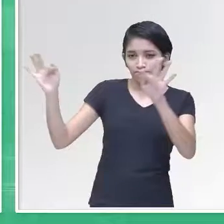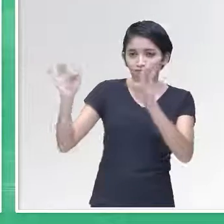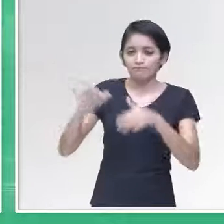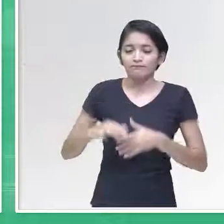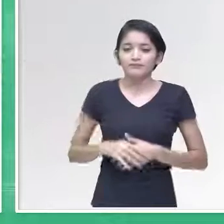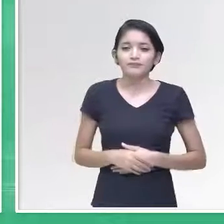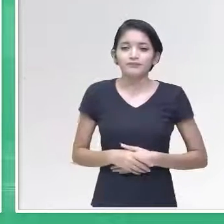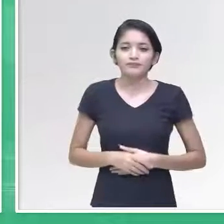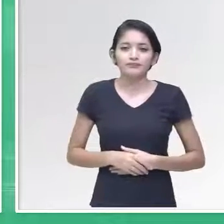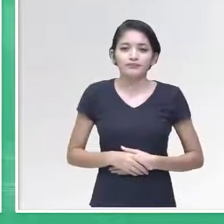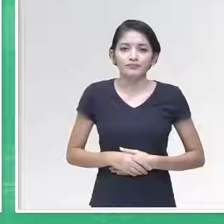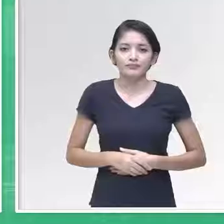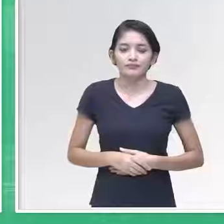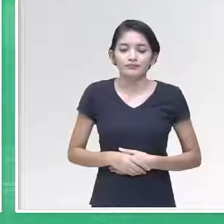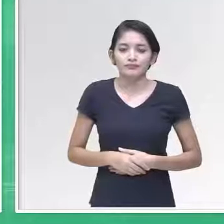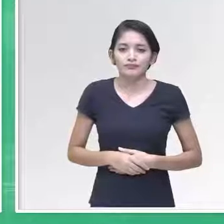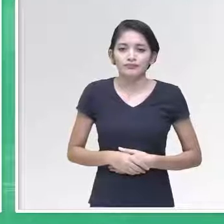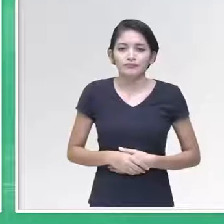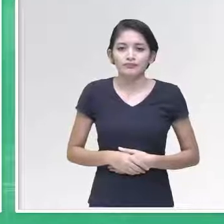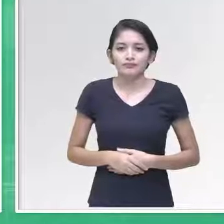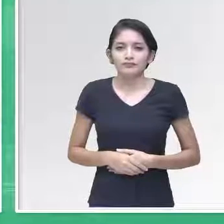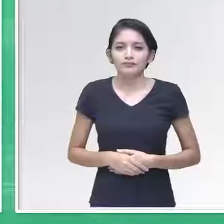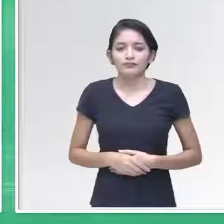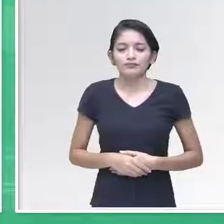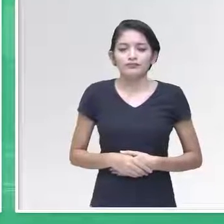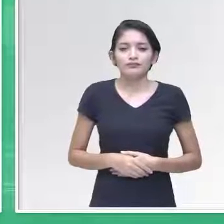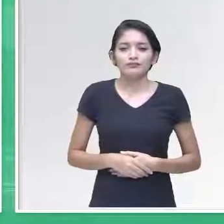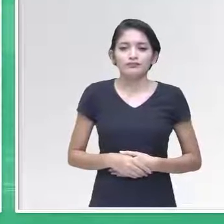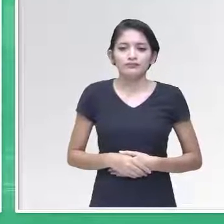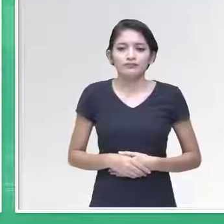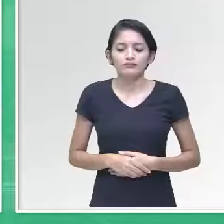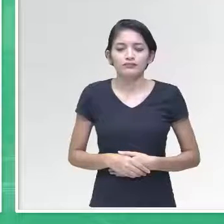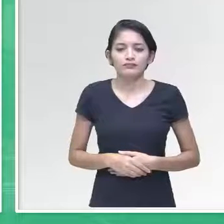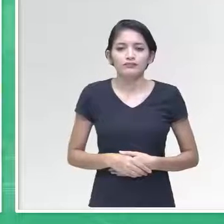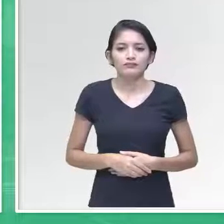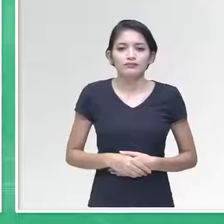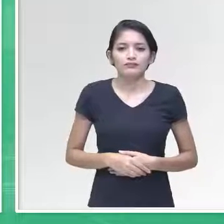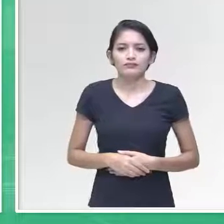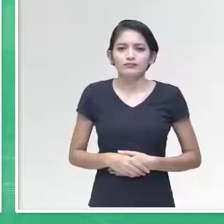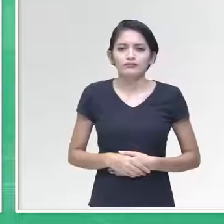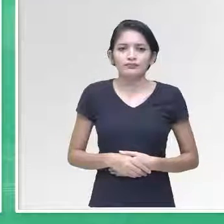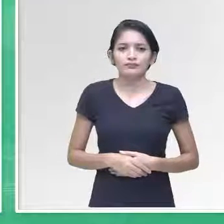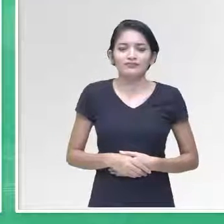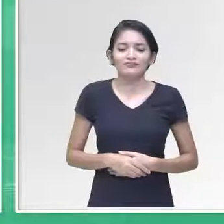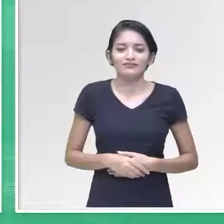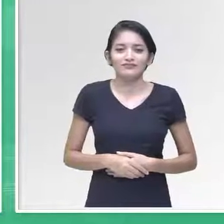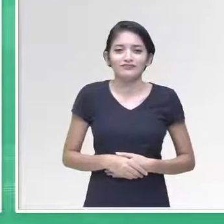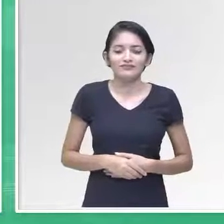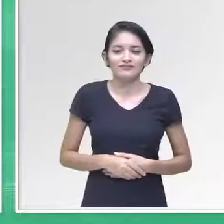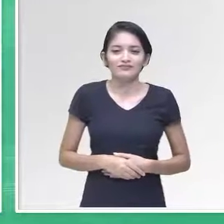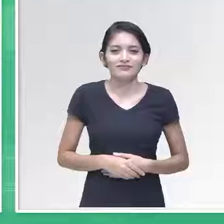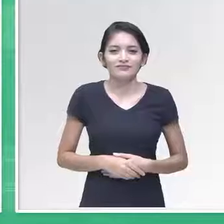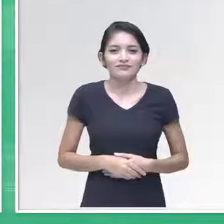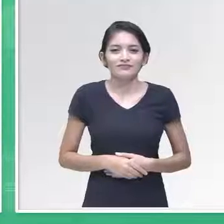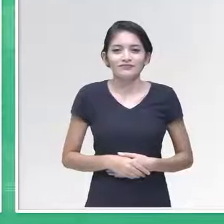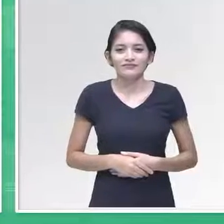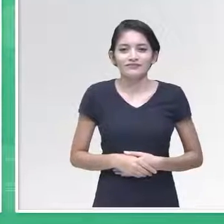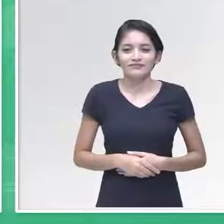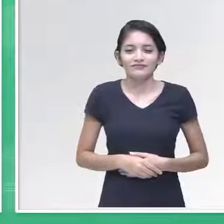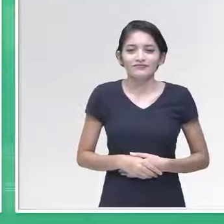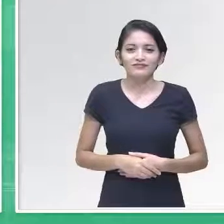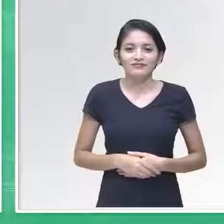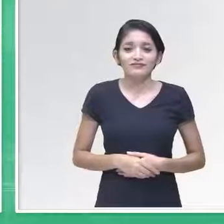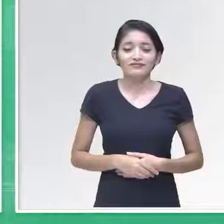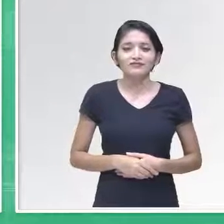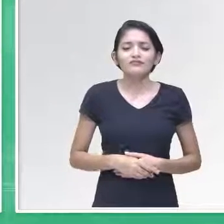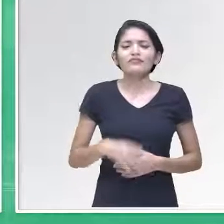was mixed with water by Frank's... Como é que é o nome do homem, gente? E person. É esse o Frank aí. Tá? Então, o